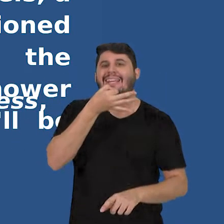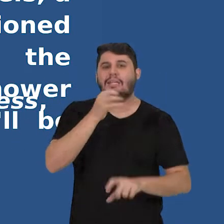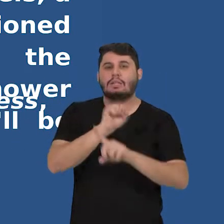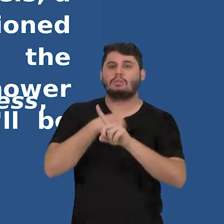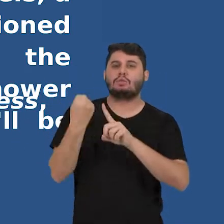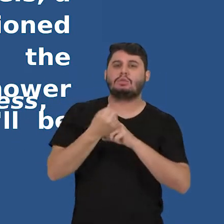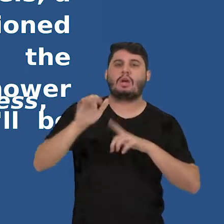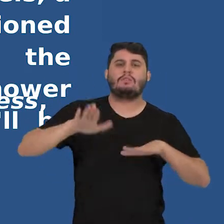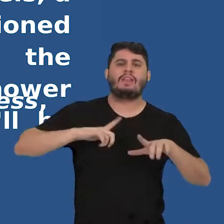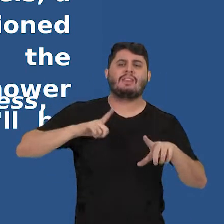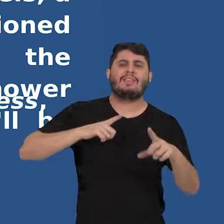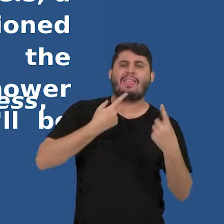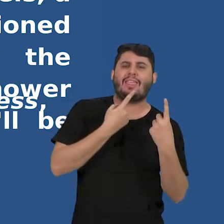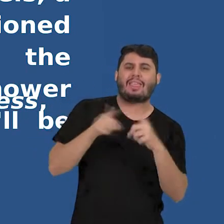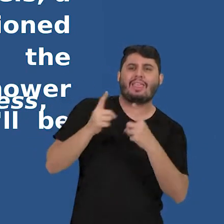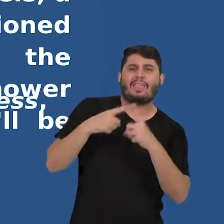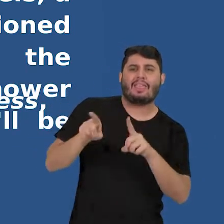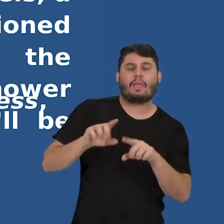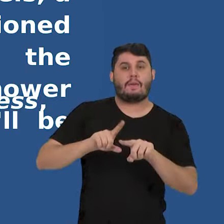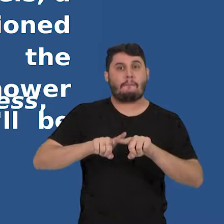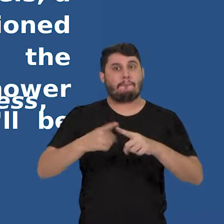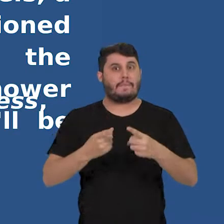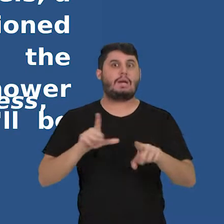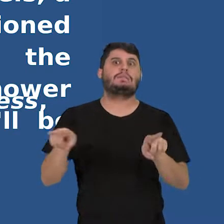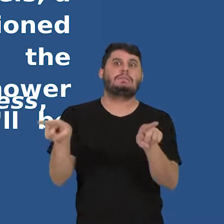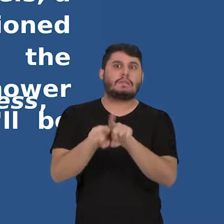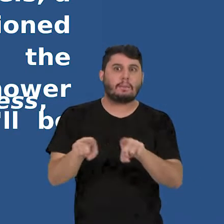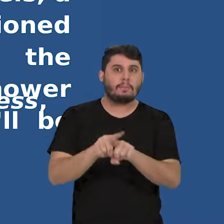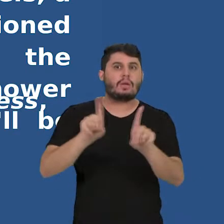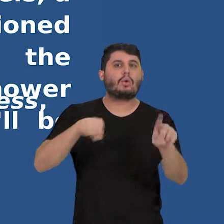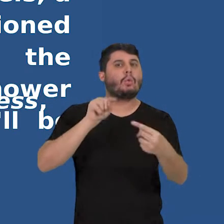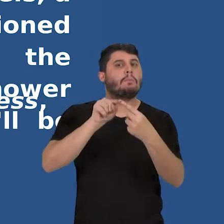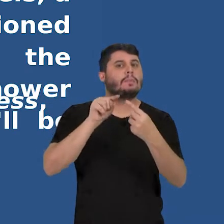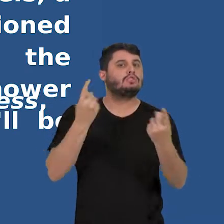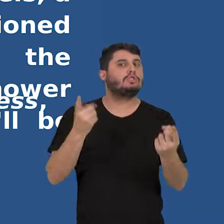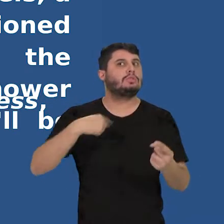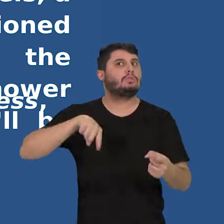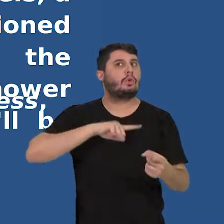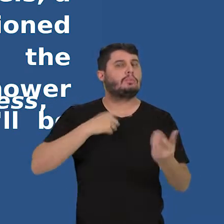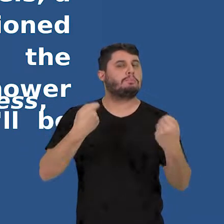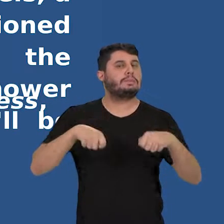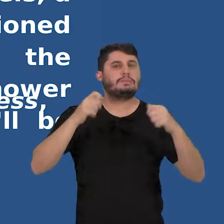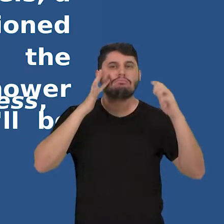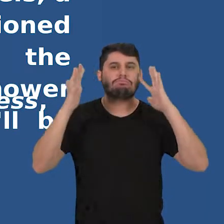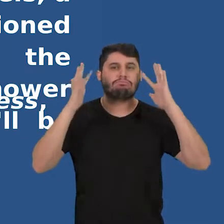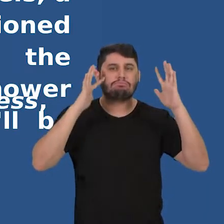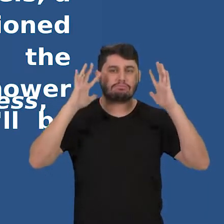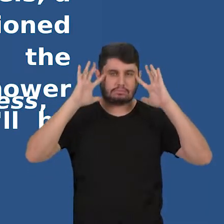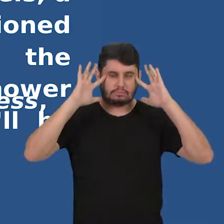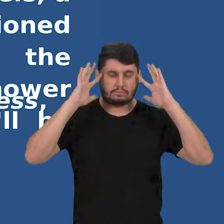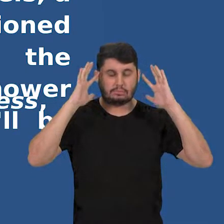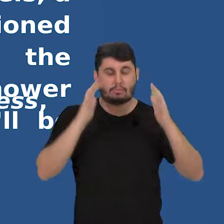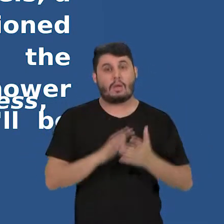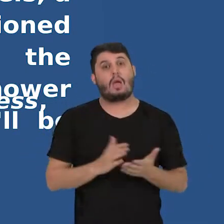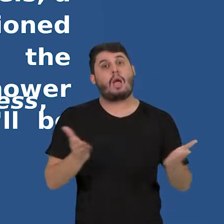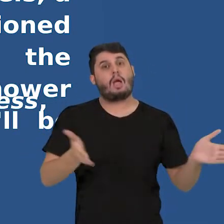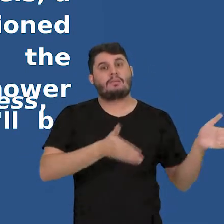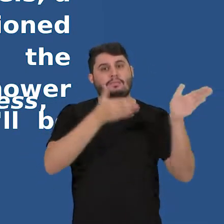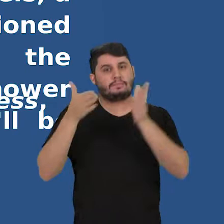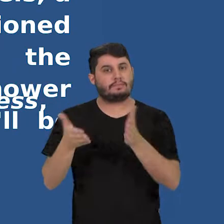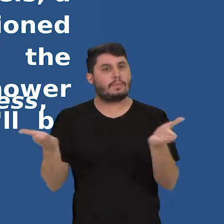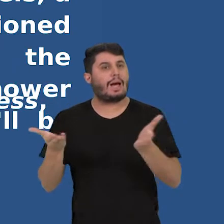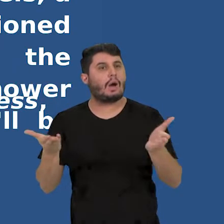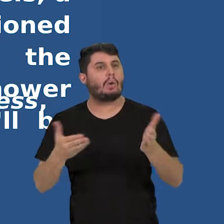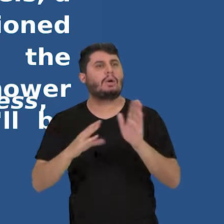vezes tem um aspecto irônico e crônico e crítico, ela quer também fazer a gente rir e fazer refletir. Nesse texto agora não, um texto mais seco,